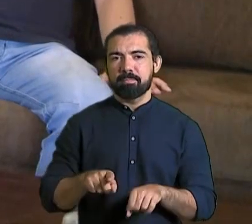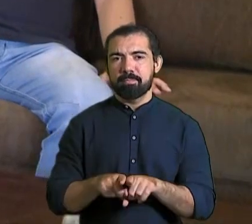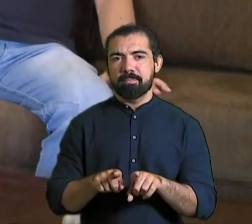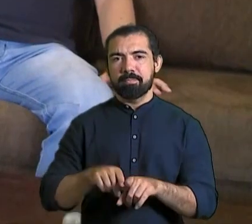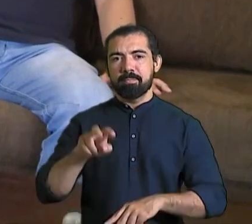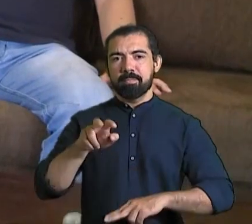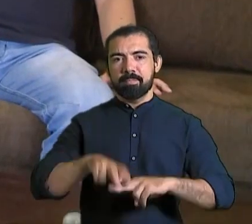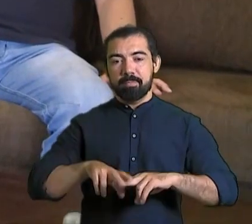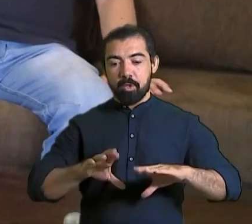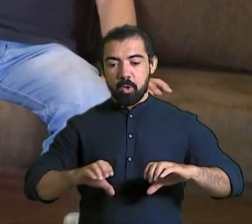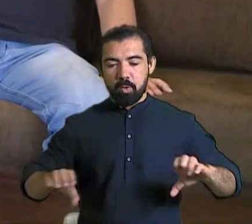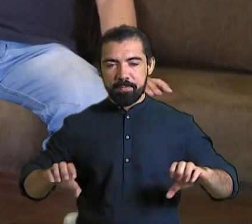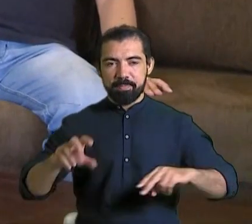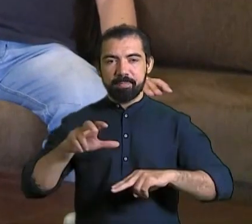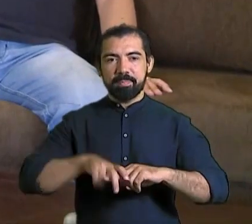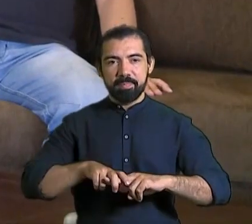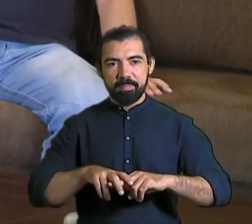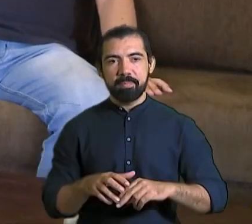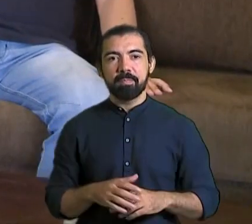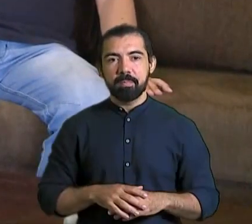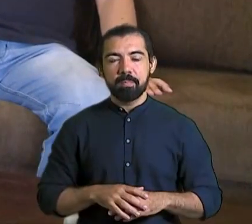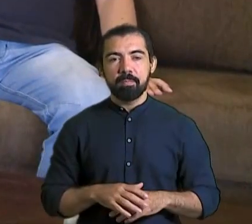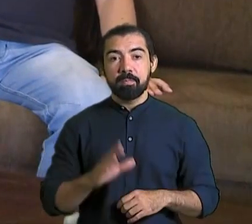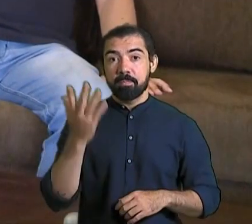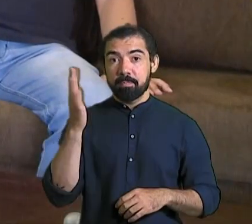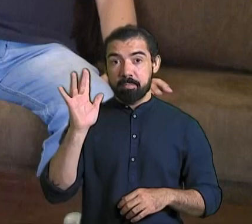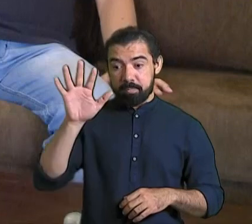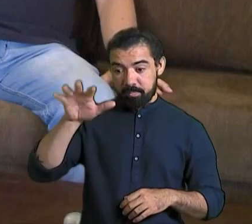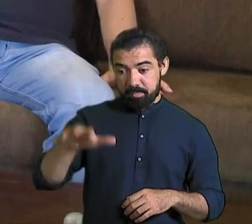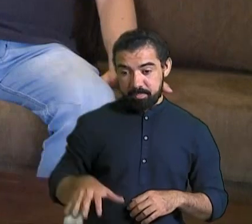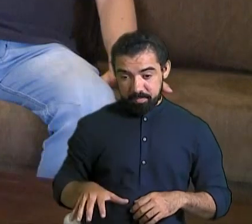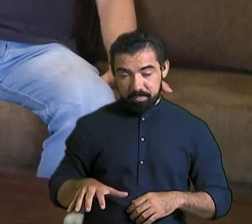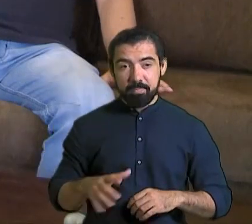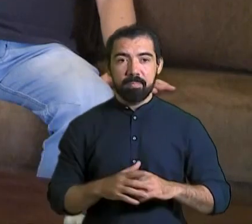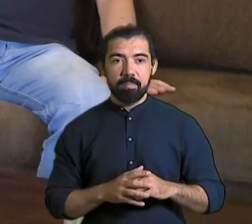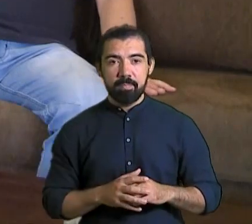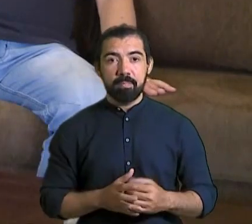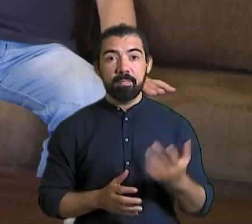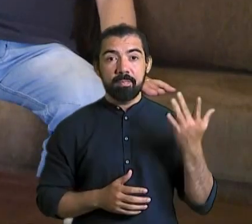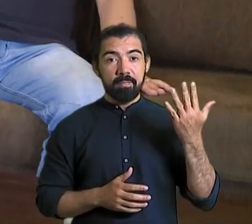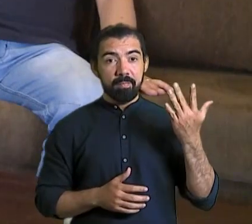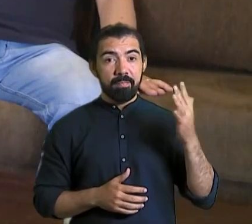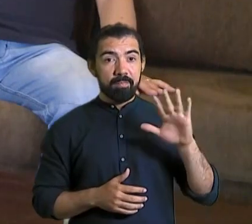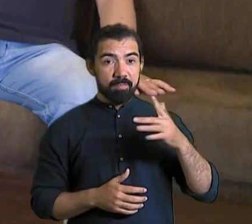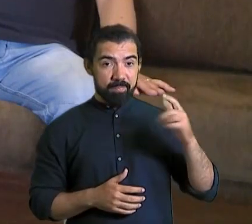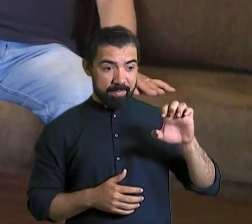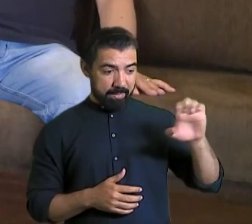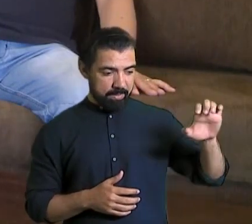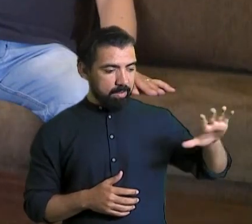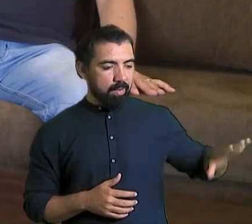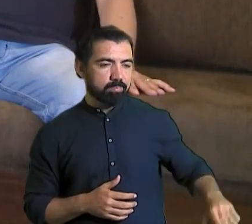sofá, né, com a mão direita sobre a perna e a mão esquerda sobre o sofá.